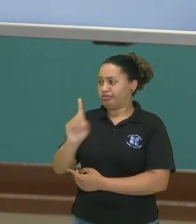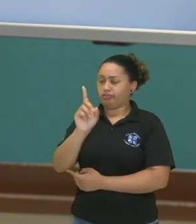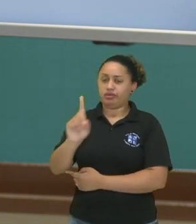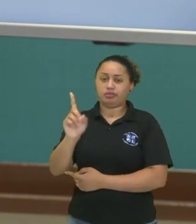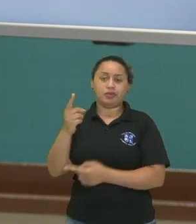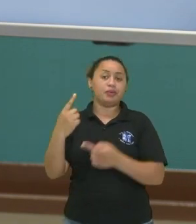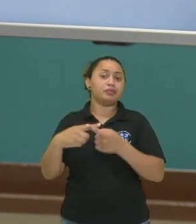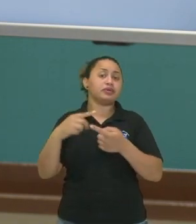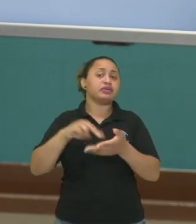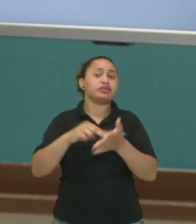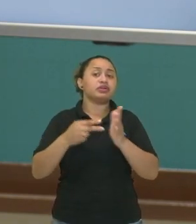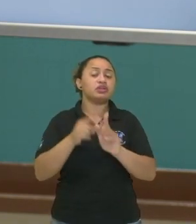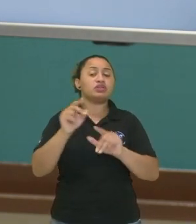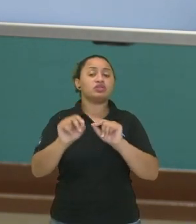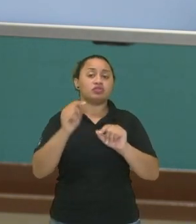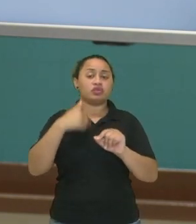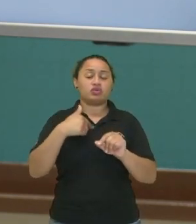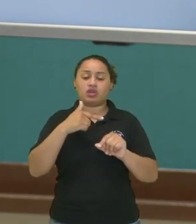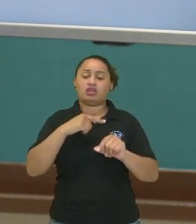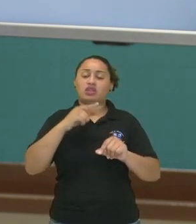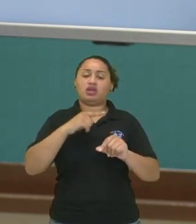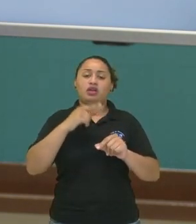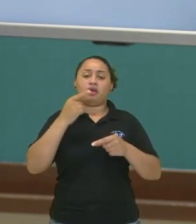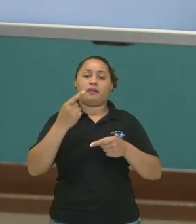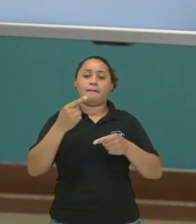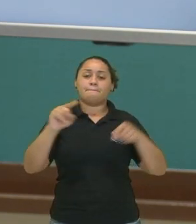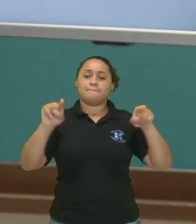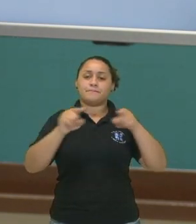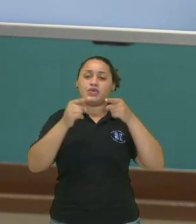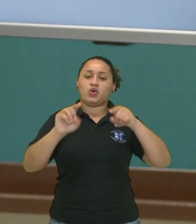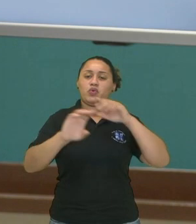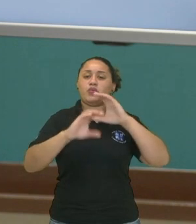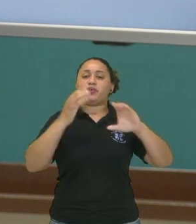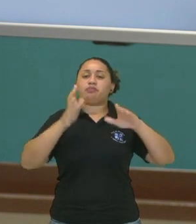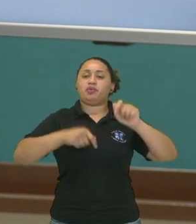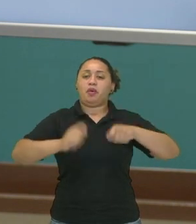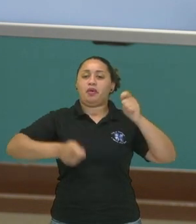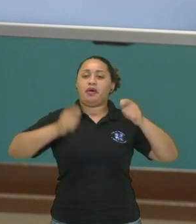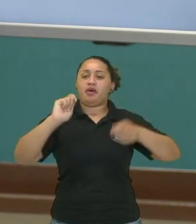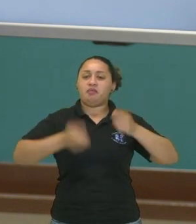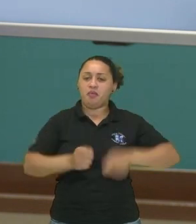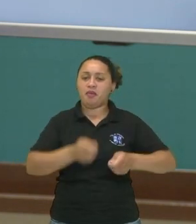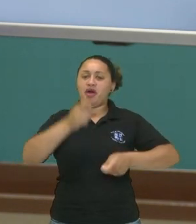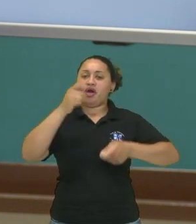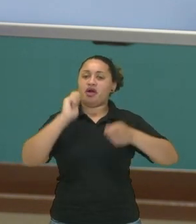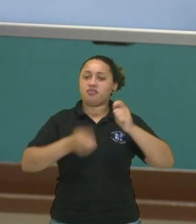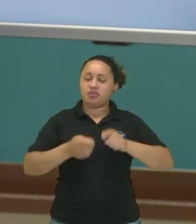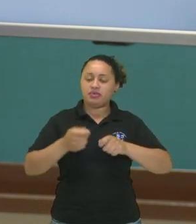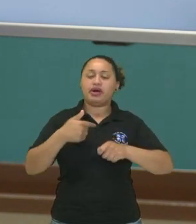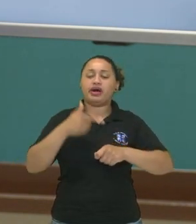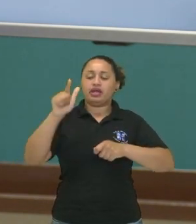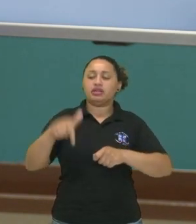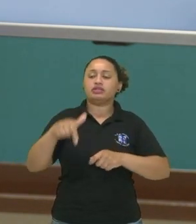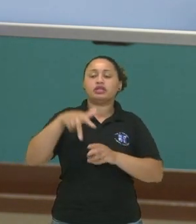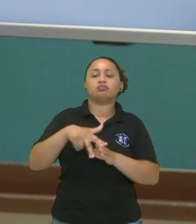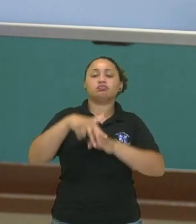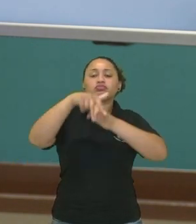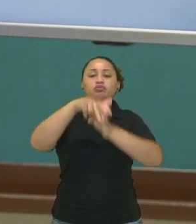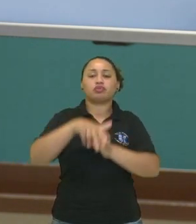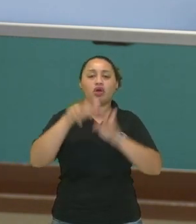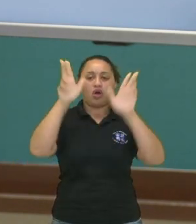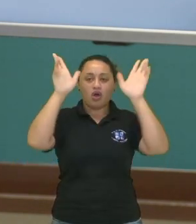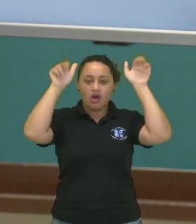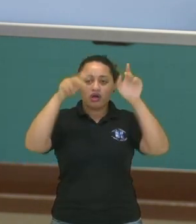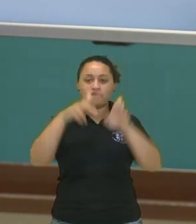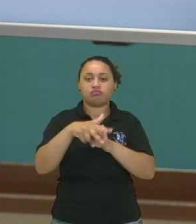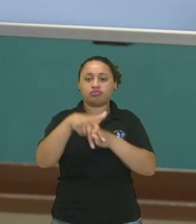era a entrada triunfal? Estariam músicos tocando, né, os seus tambores e tal, entraria o general com seu cavalo, e mais os soldados